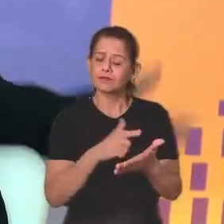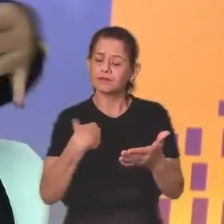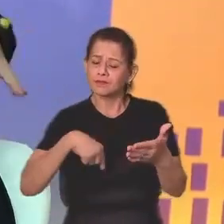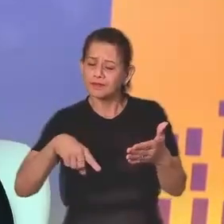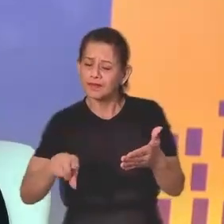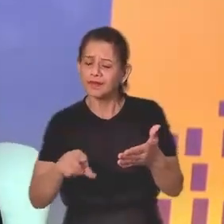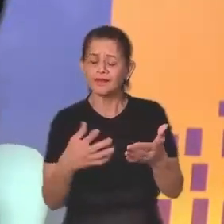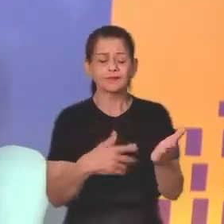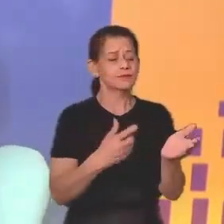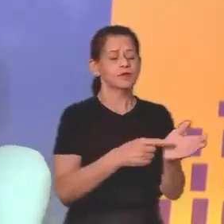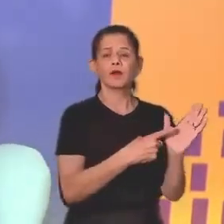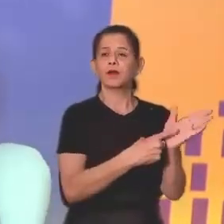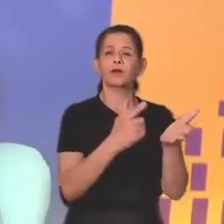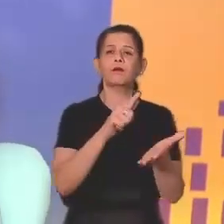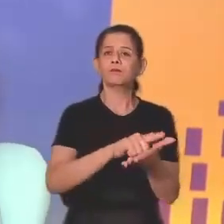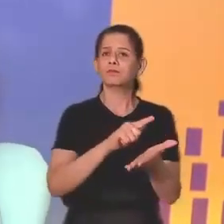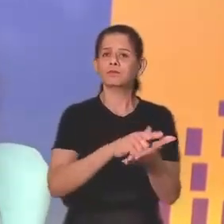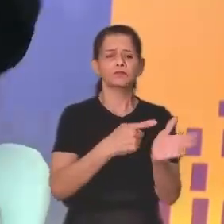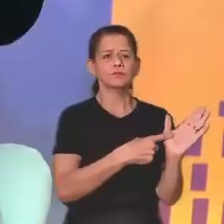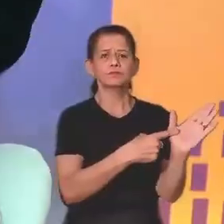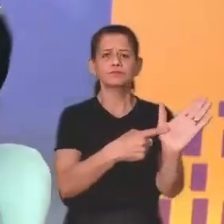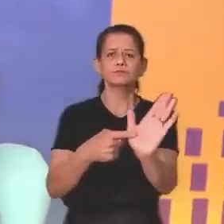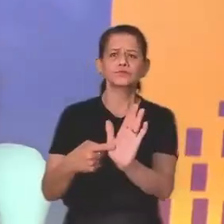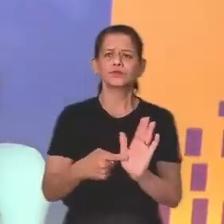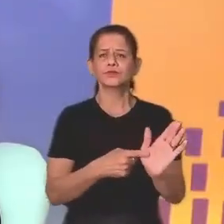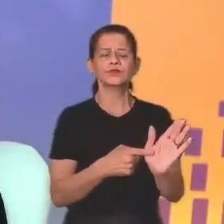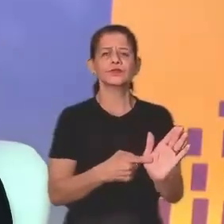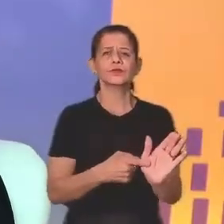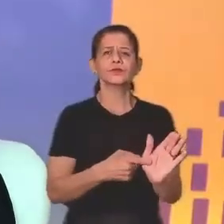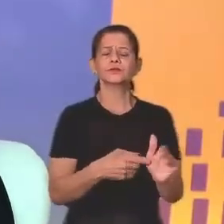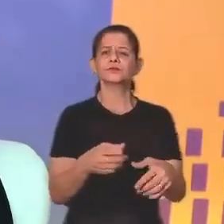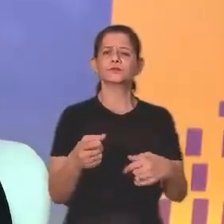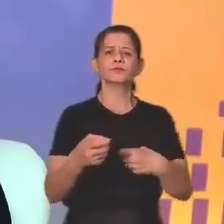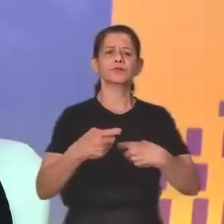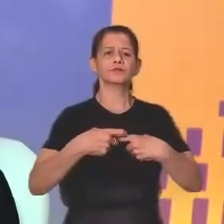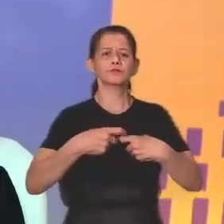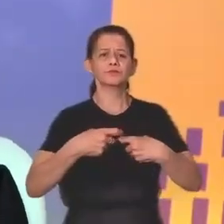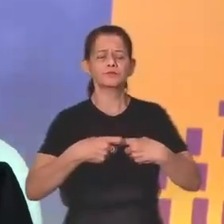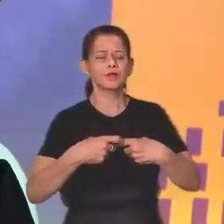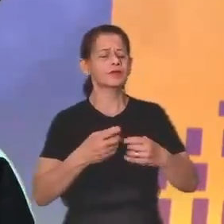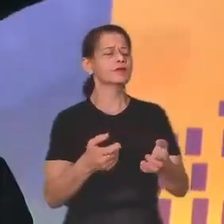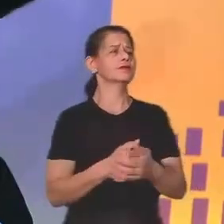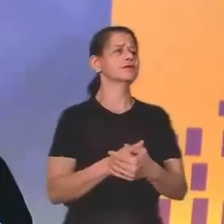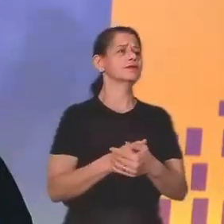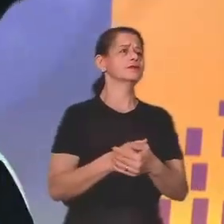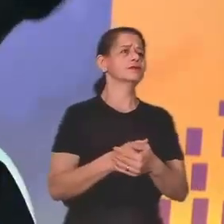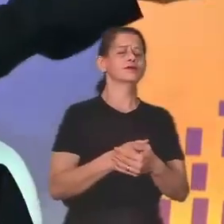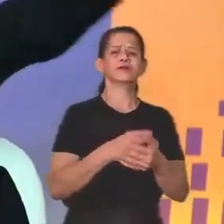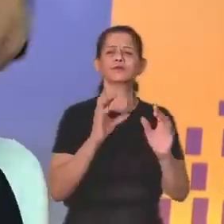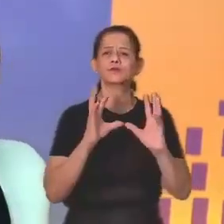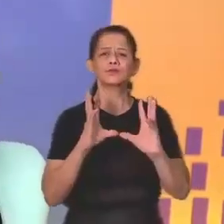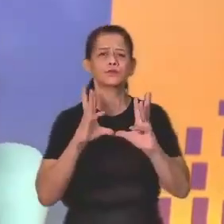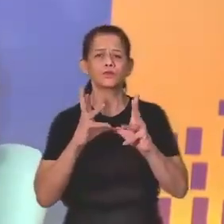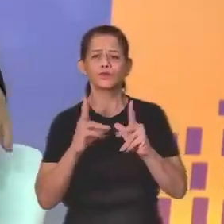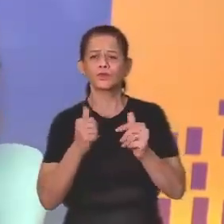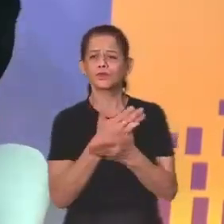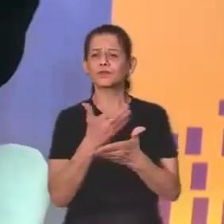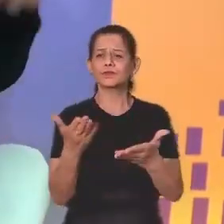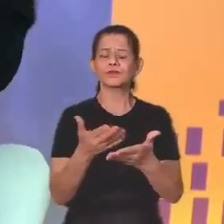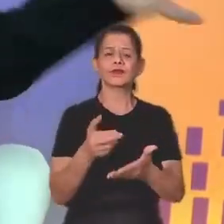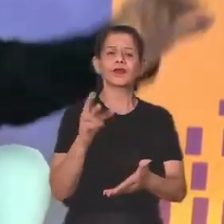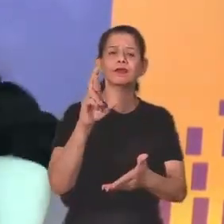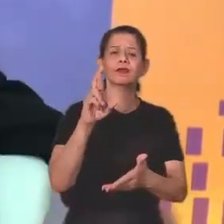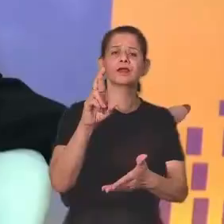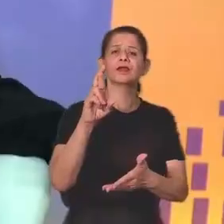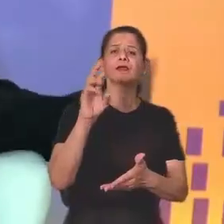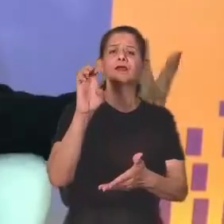é que eu mostro para todo mundo. Meus médicos, sabe? Eu mostrava, o Reginaldo Calixto já viu, então eu